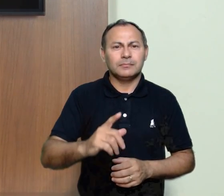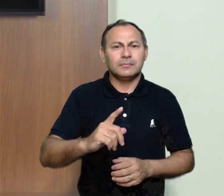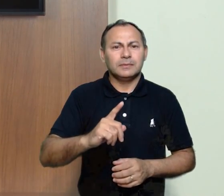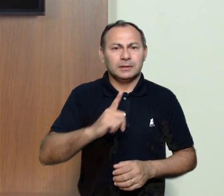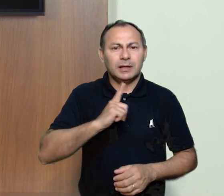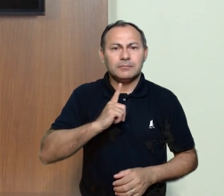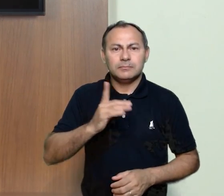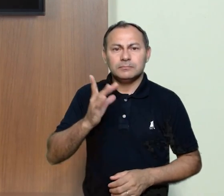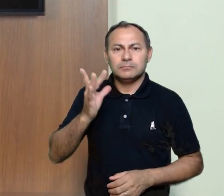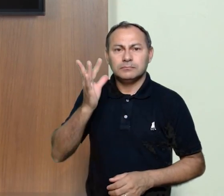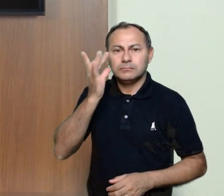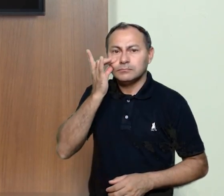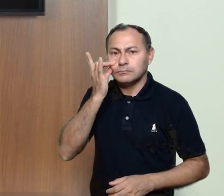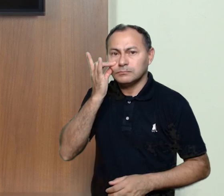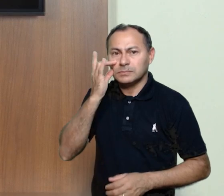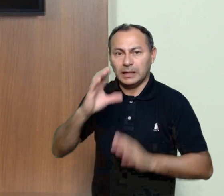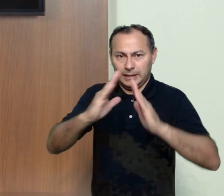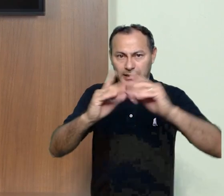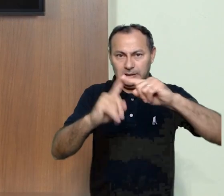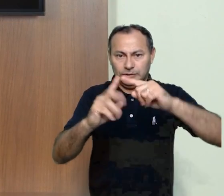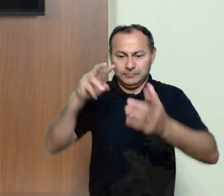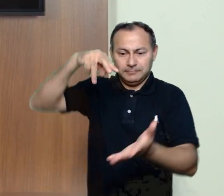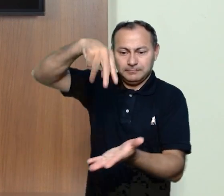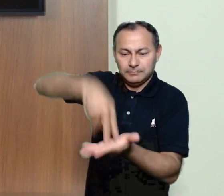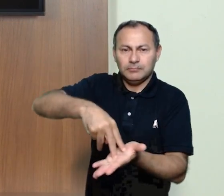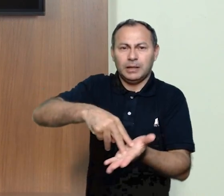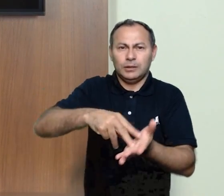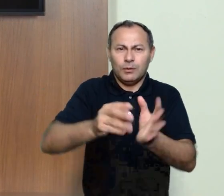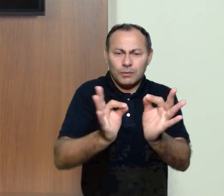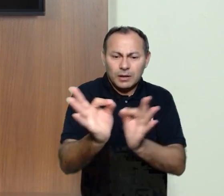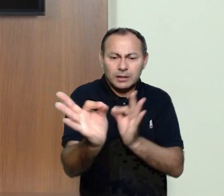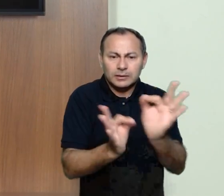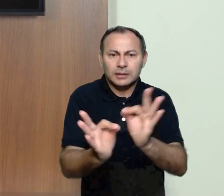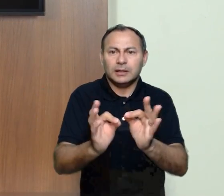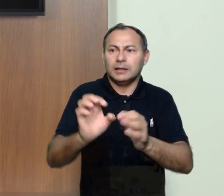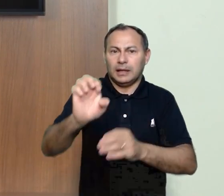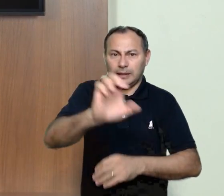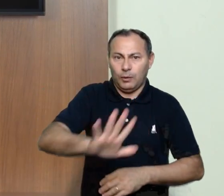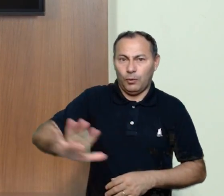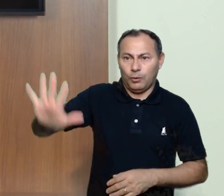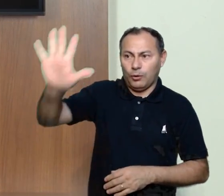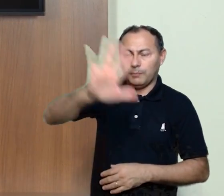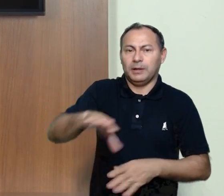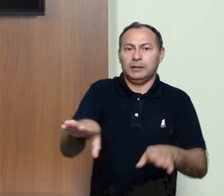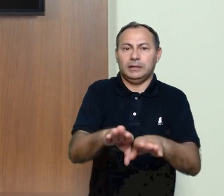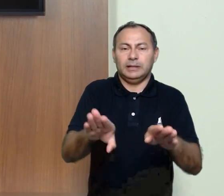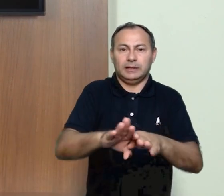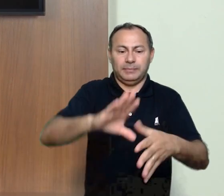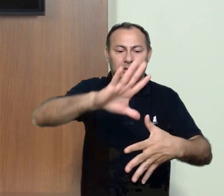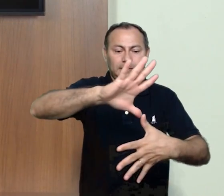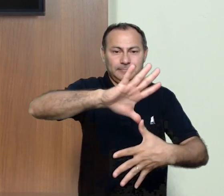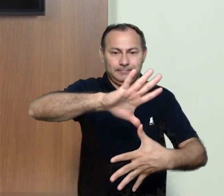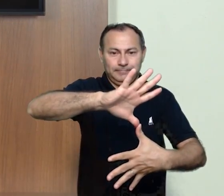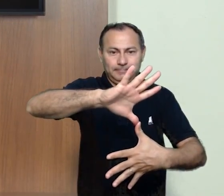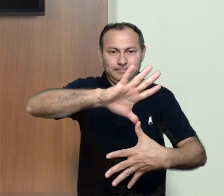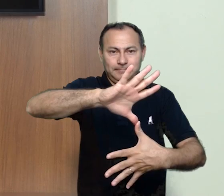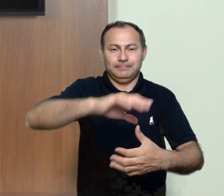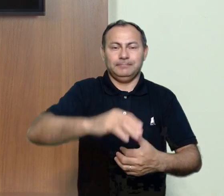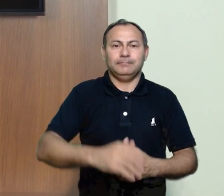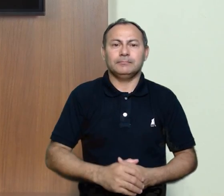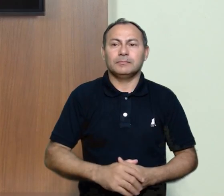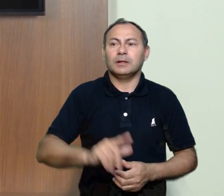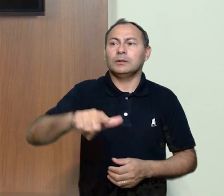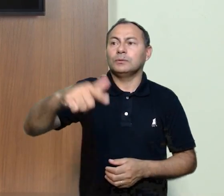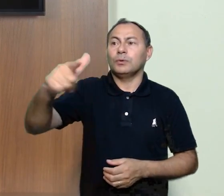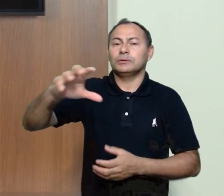temos a presença da Igreja bem estruturada na Europa e na América.